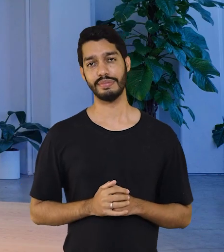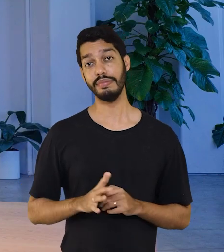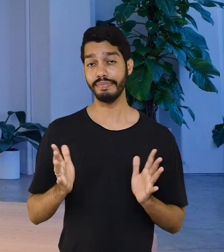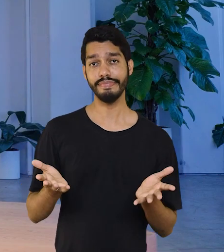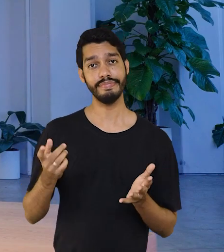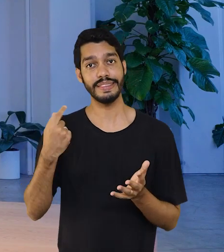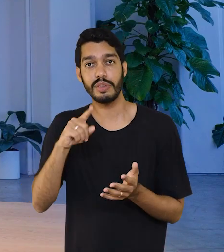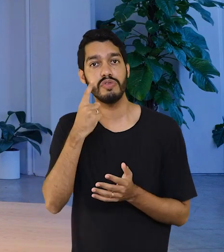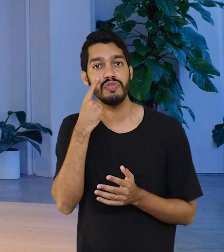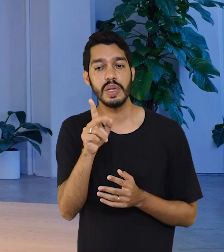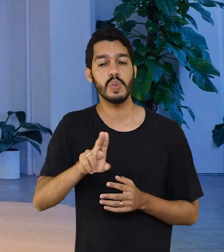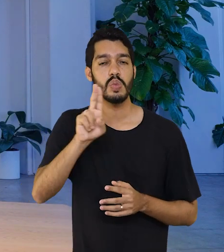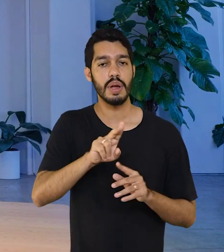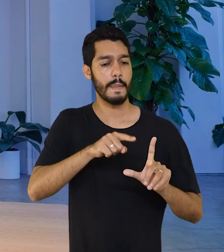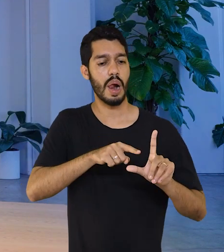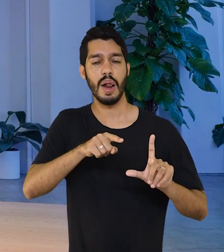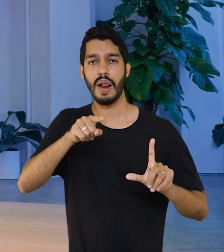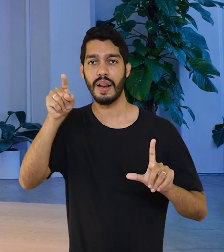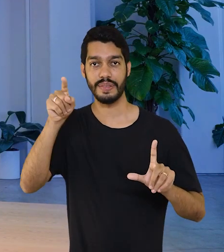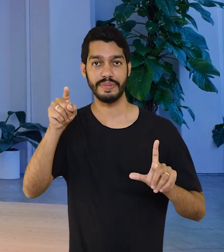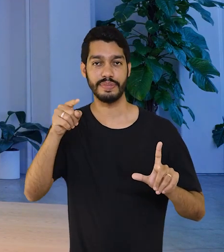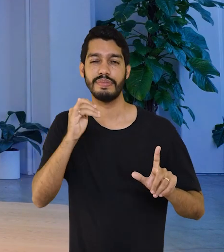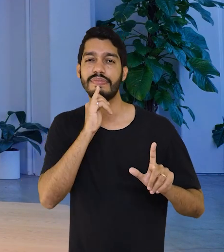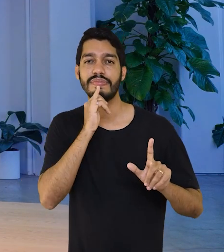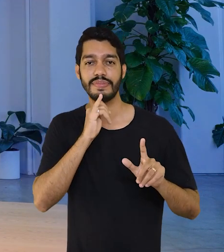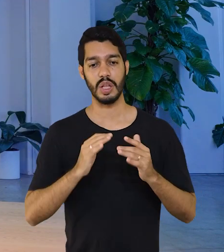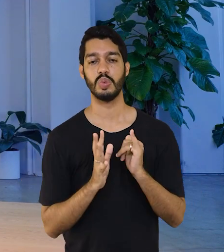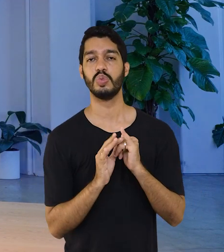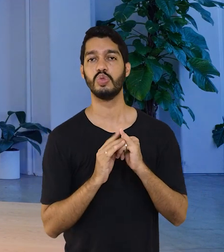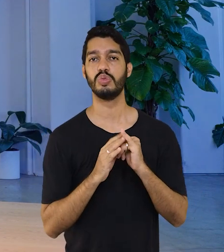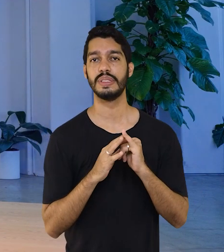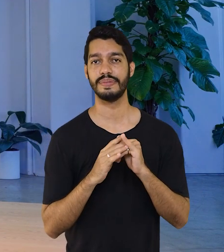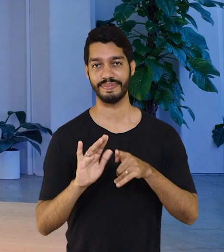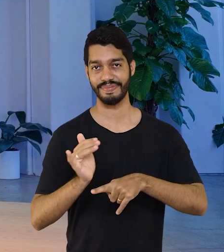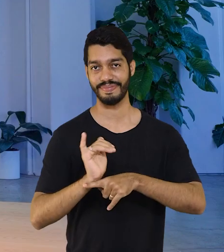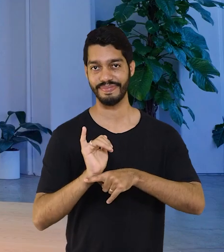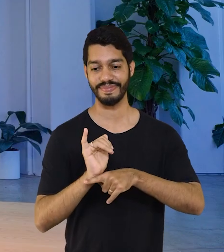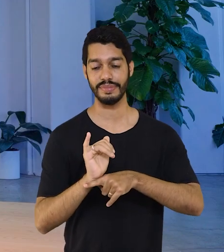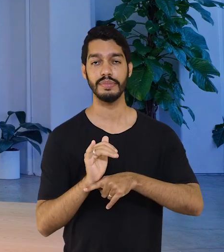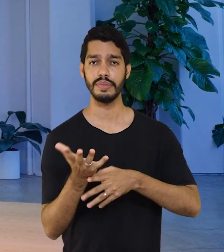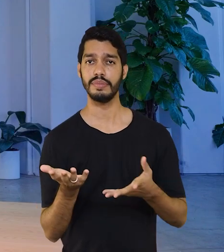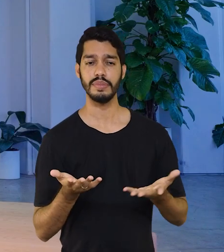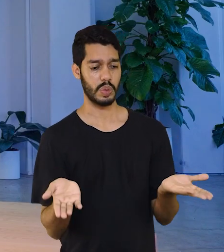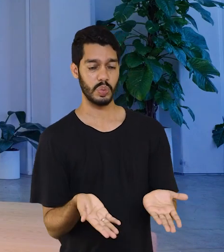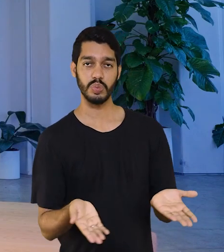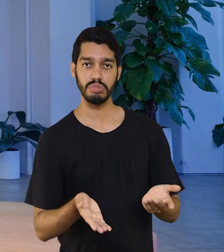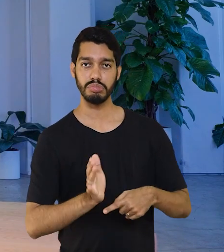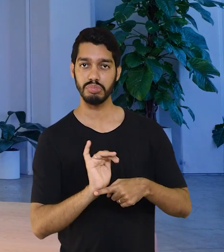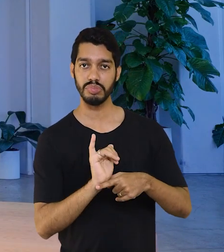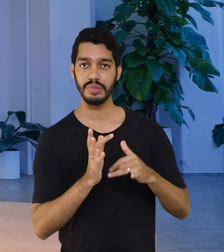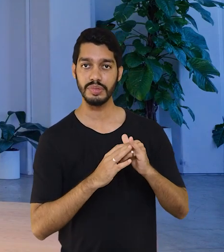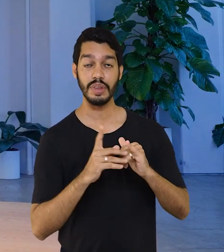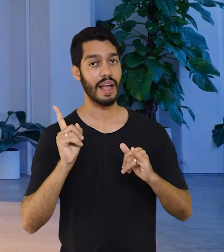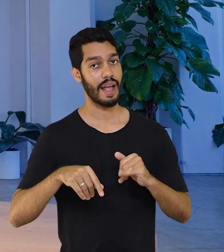só crescente das plataformas que a gente analisa, né? Você vê o YouTube, vou pegar e citar exemplos concretos e dados concretos. O YouTube hoje